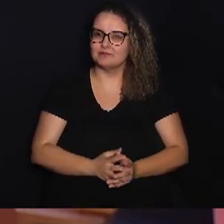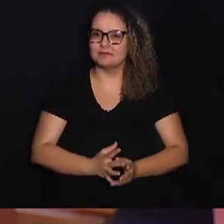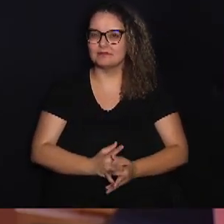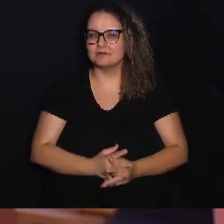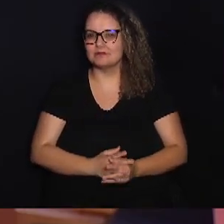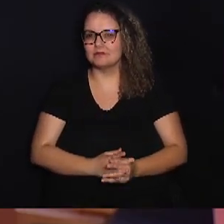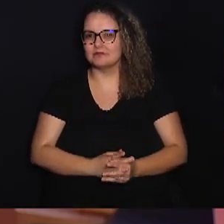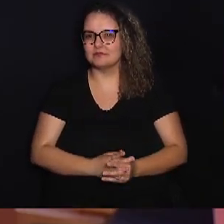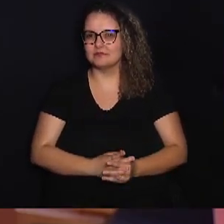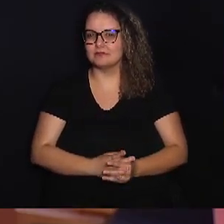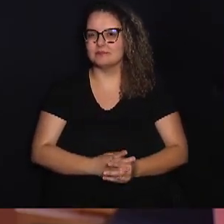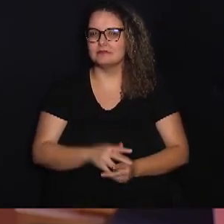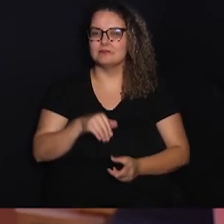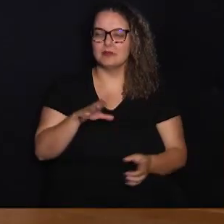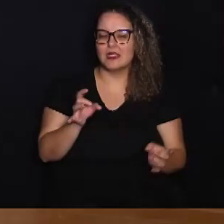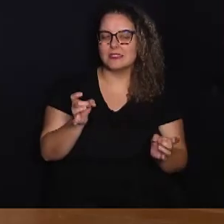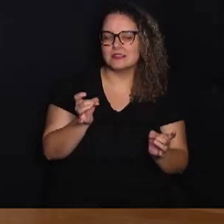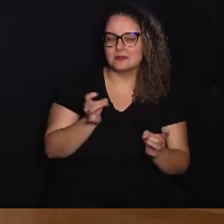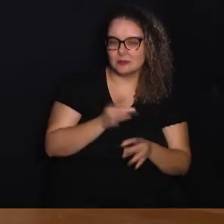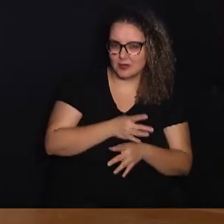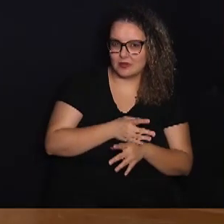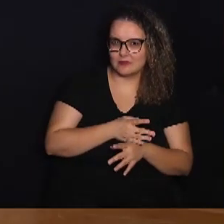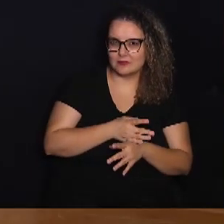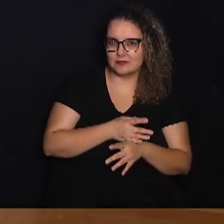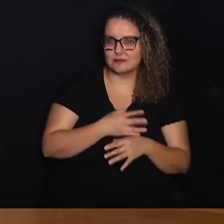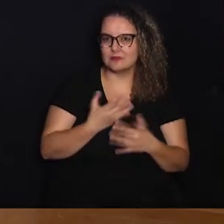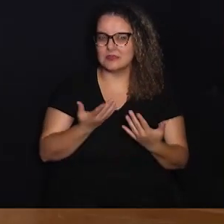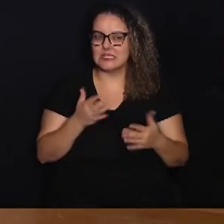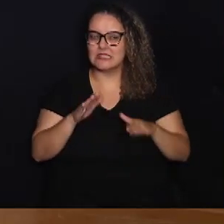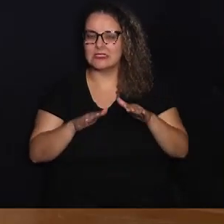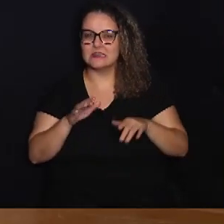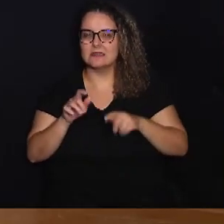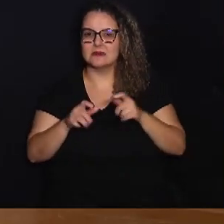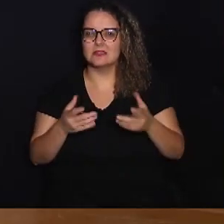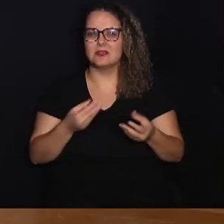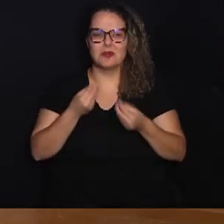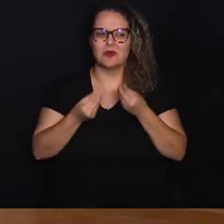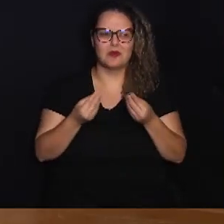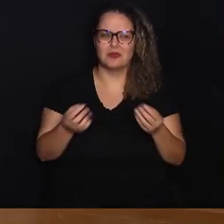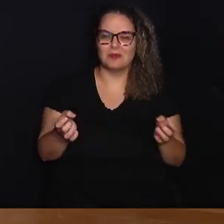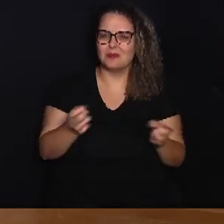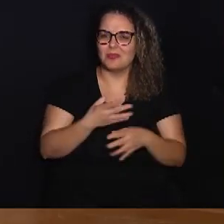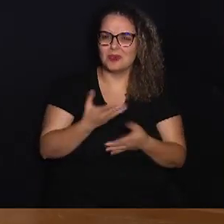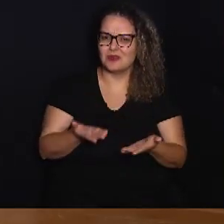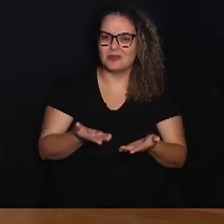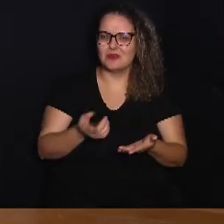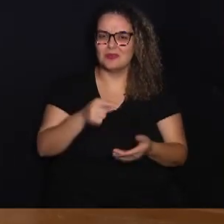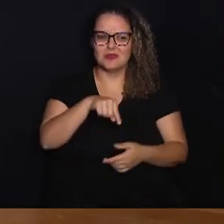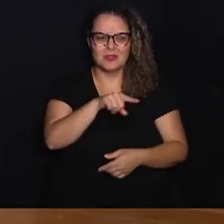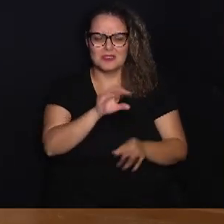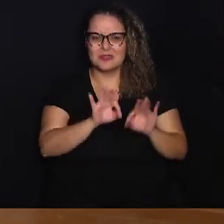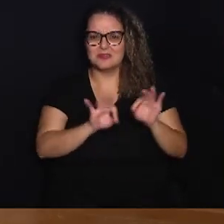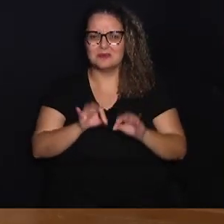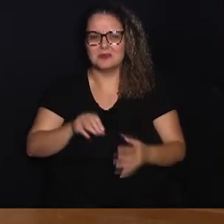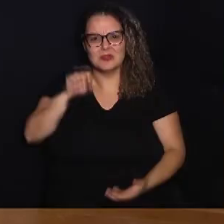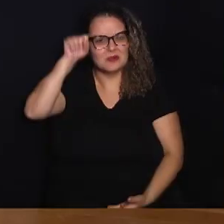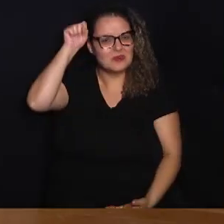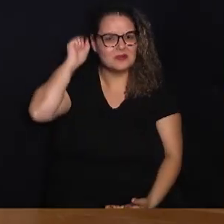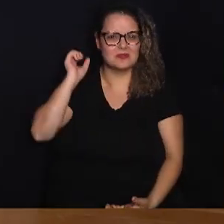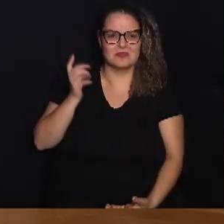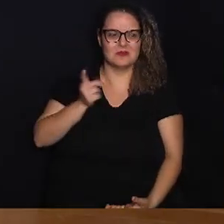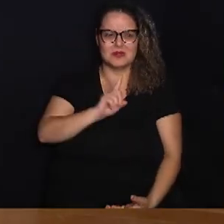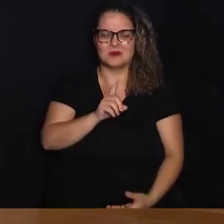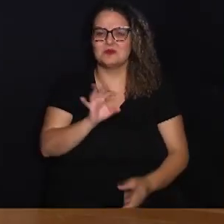mais prontos. E aí, às vezes, as pessoas falam, mas como que eles saem prontos? Porque vocês não preparam para vestibular. Vocês